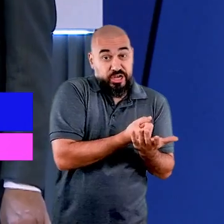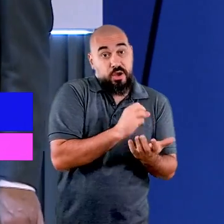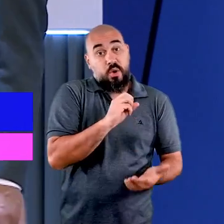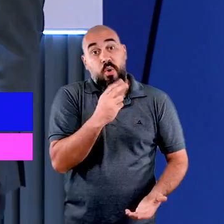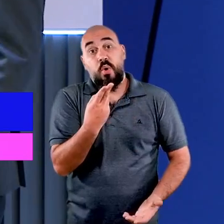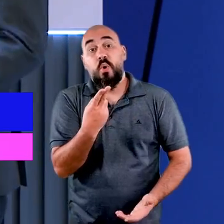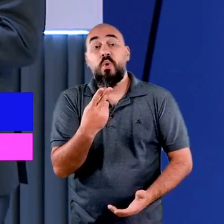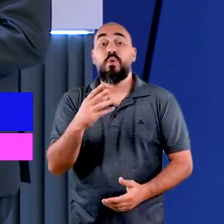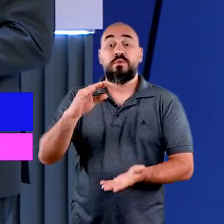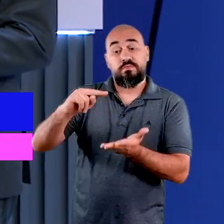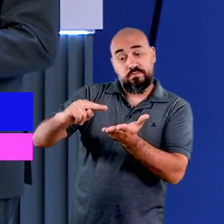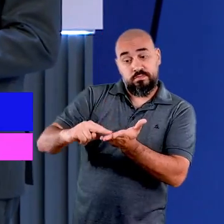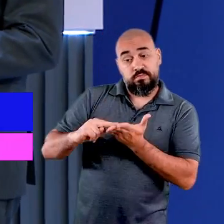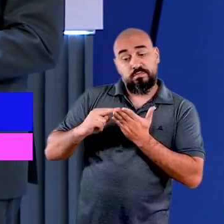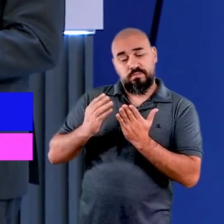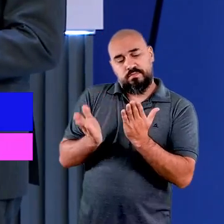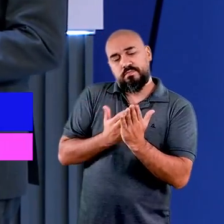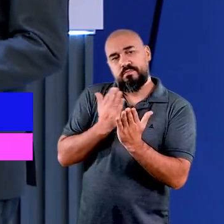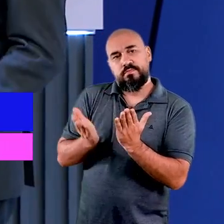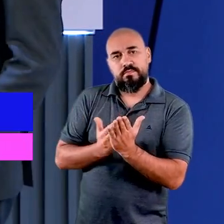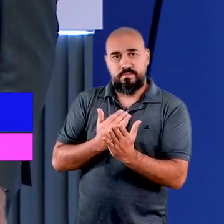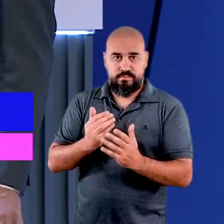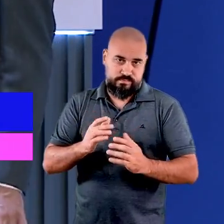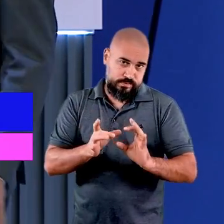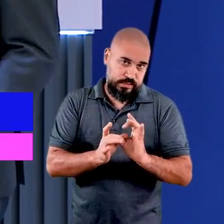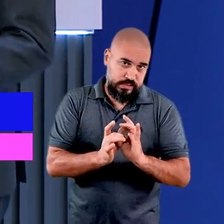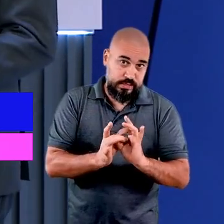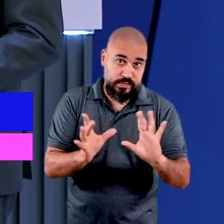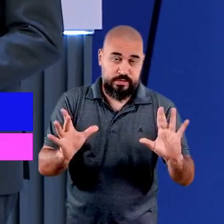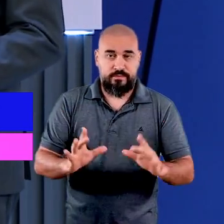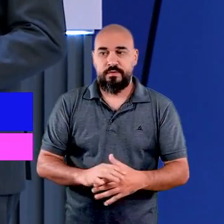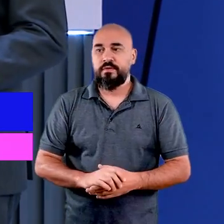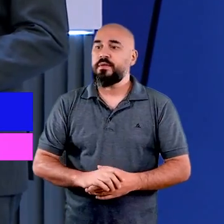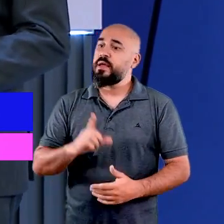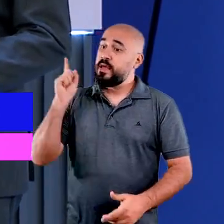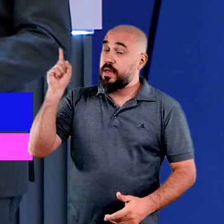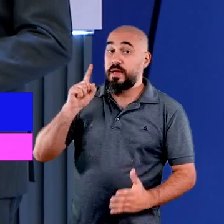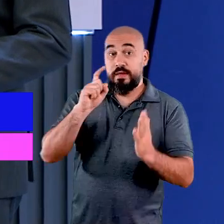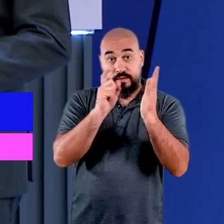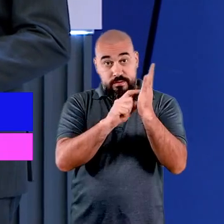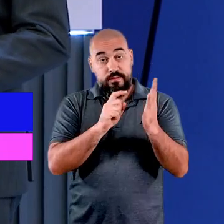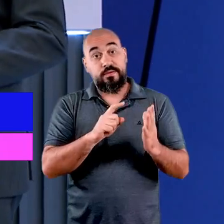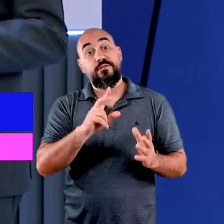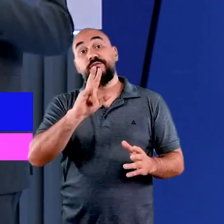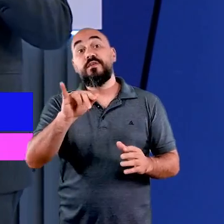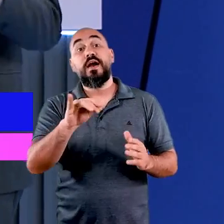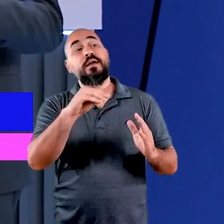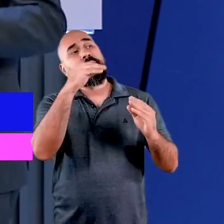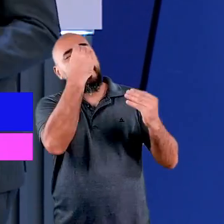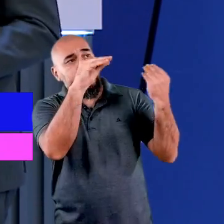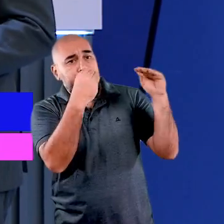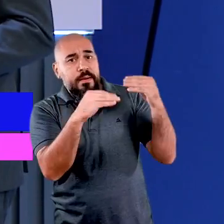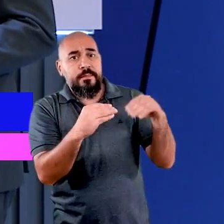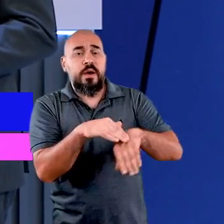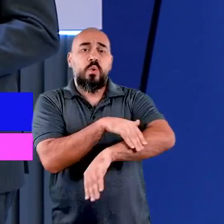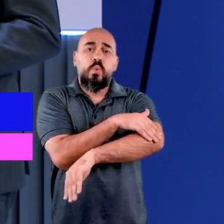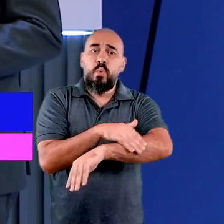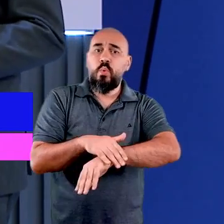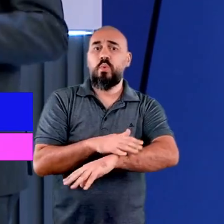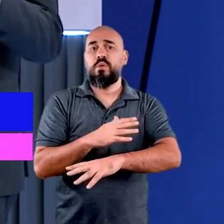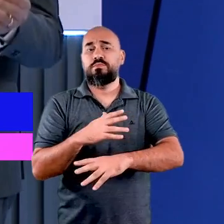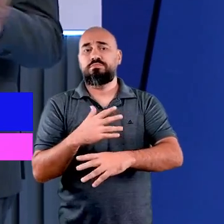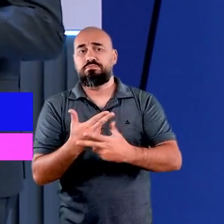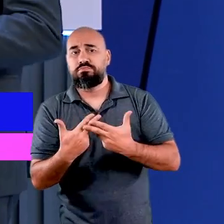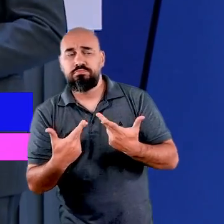baixar em PDF ou você quer receber pelo correio. A partir daqui, você então vai fazer o seu registro para ser